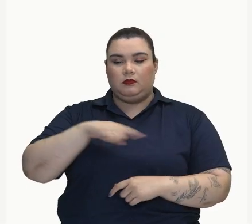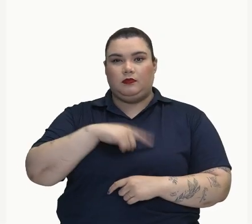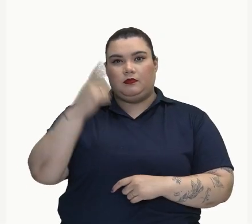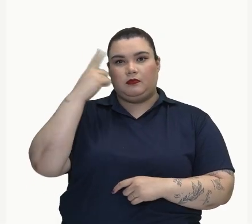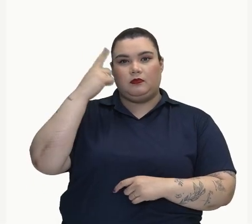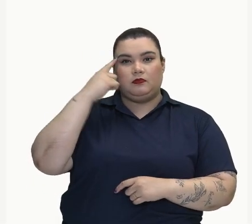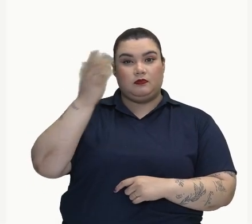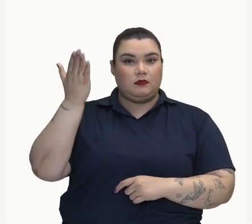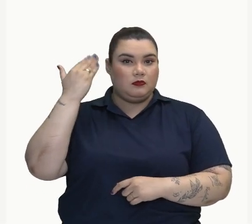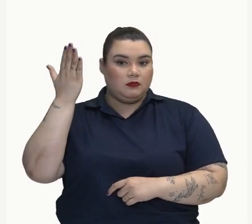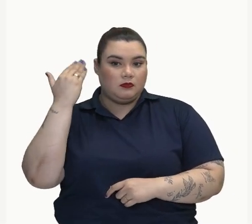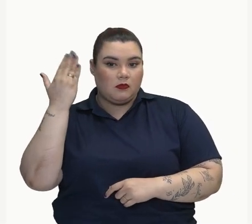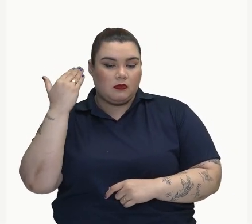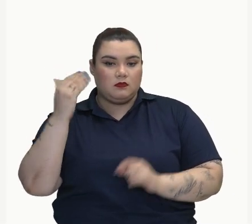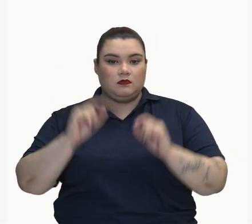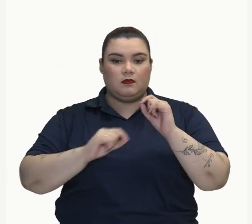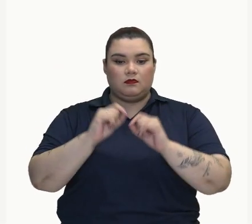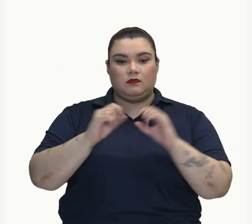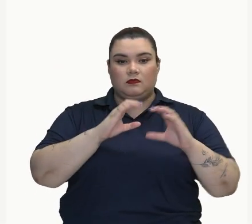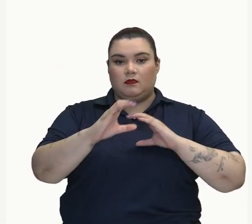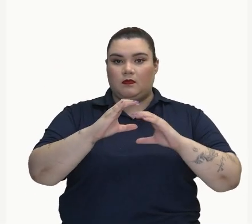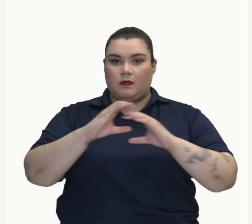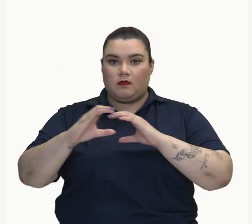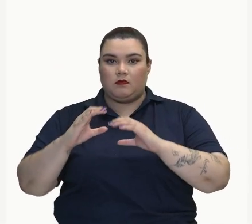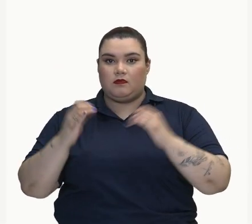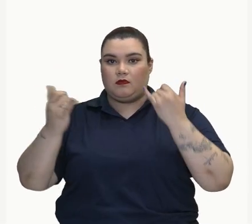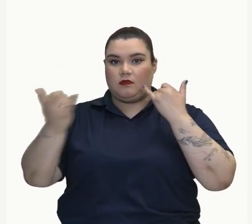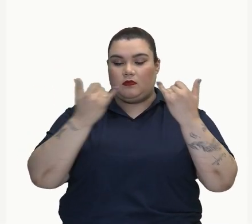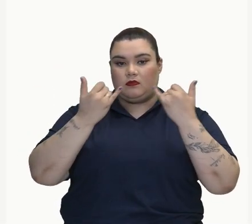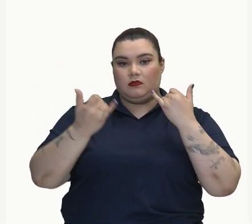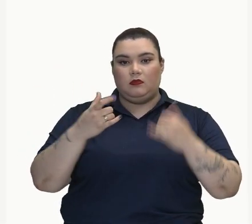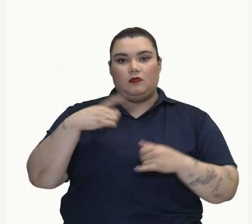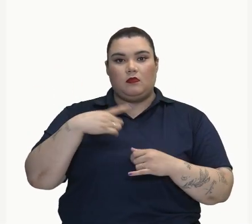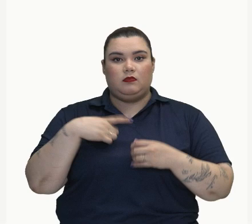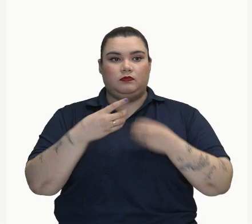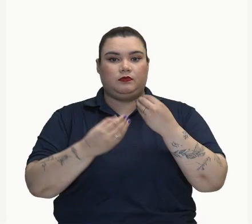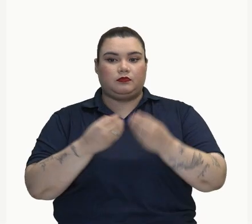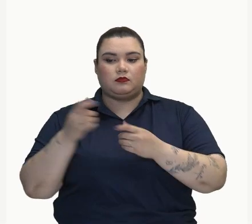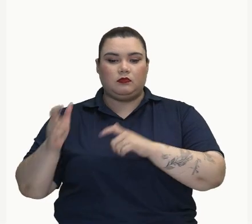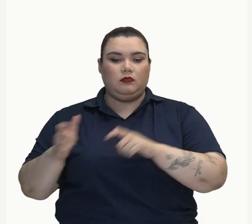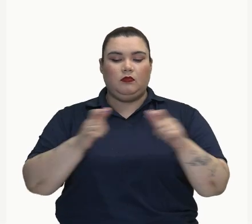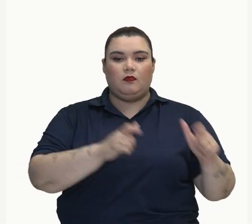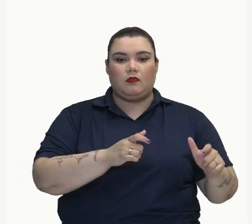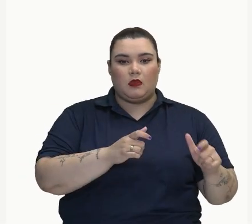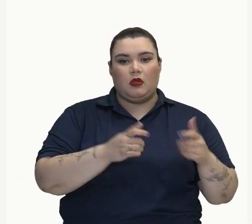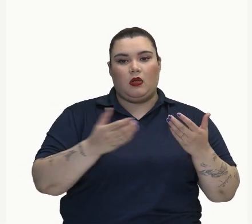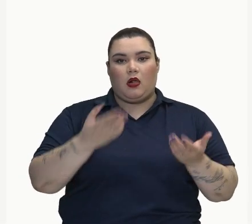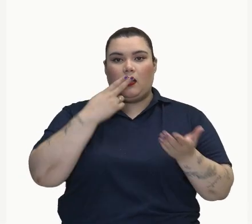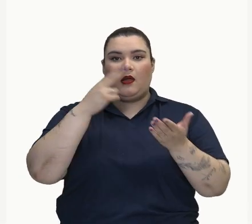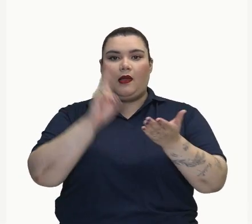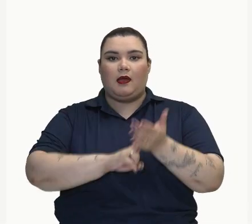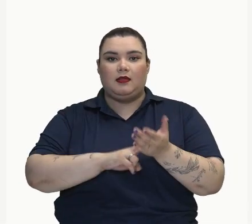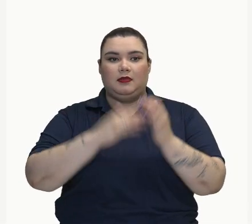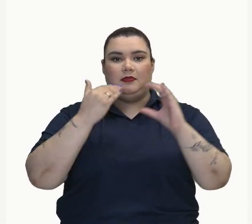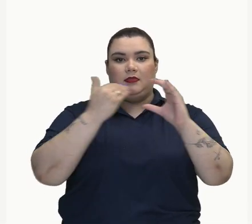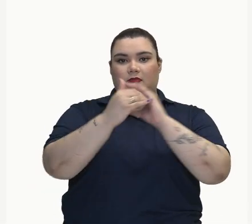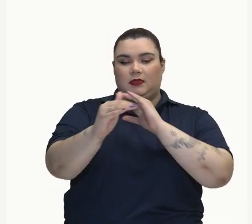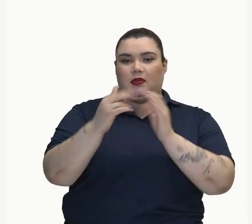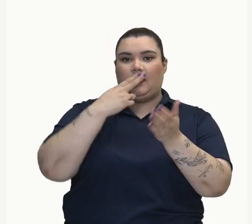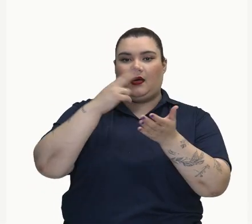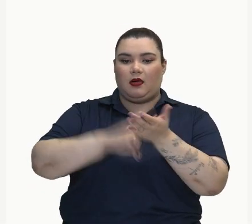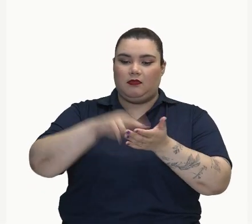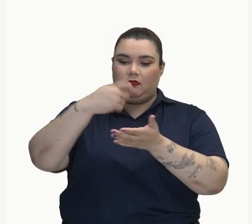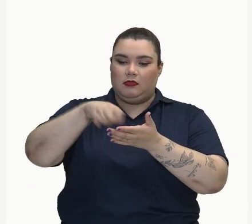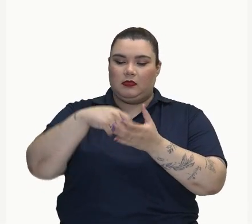pensar antigamente, as comunicações, as informações saíam como de um lugar para o outro? Através de cartas, né? Se mandava cartas